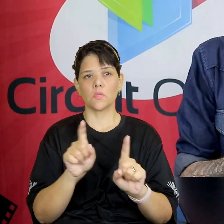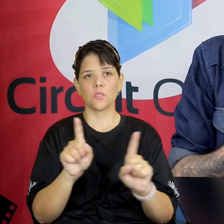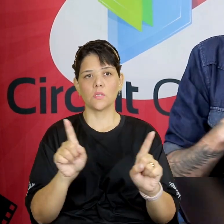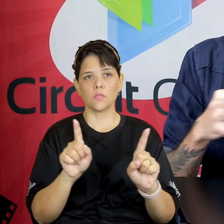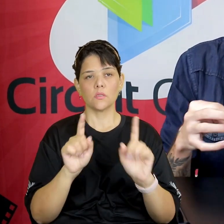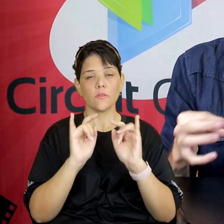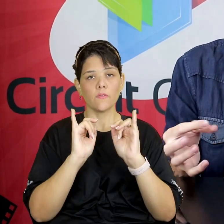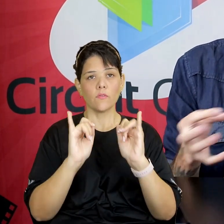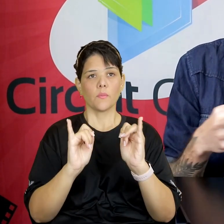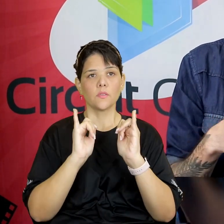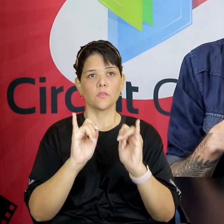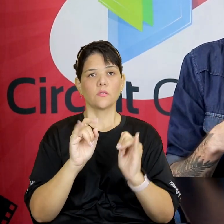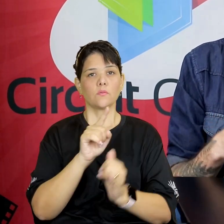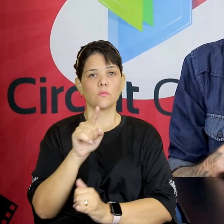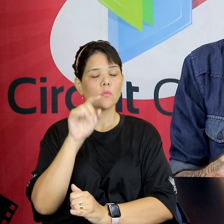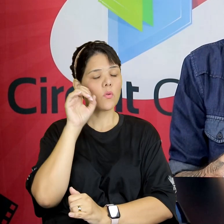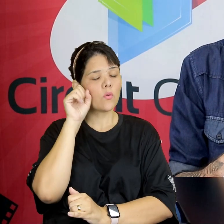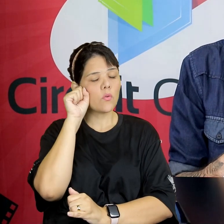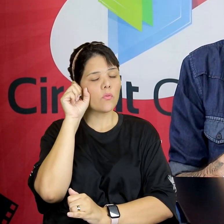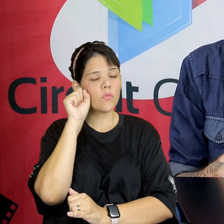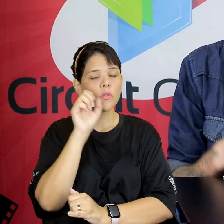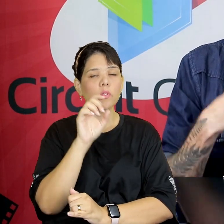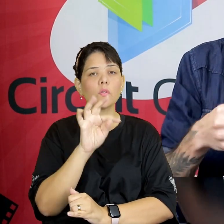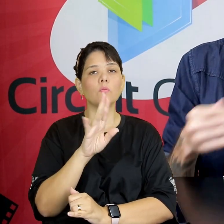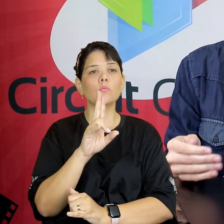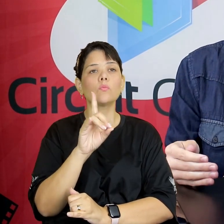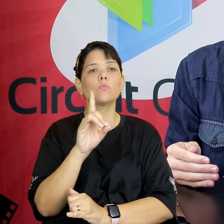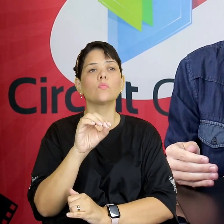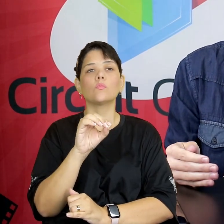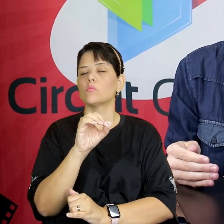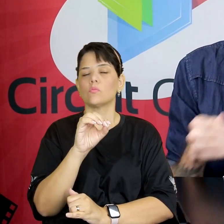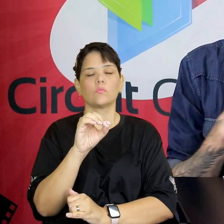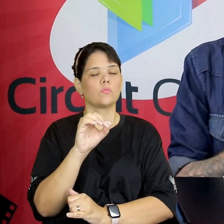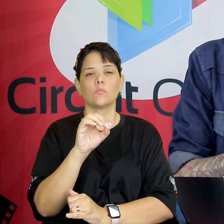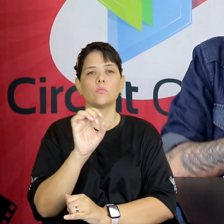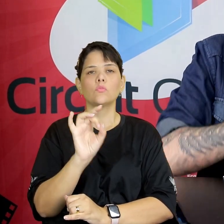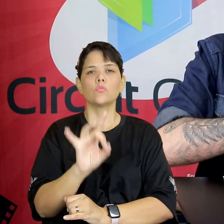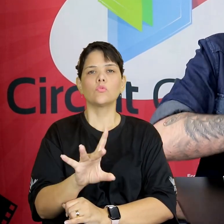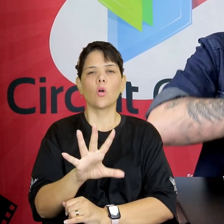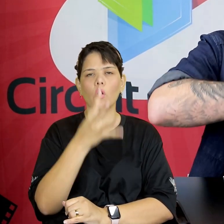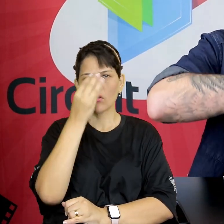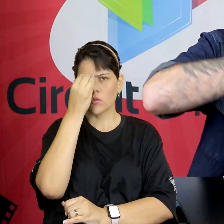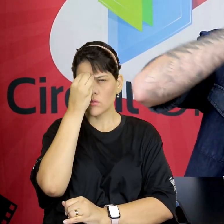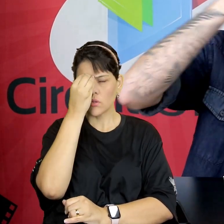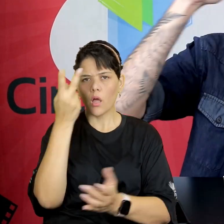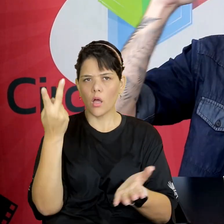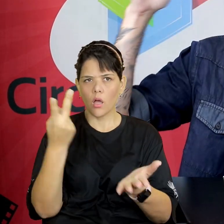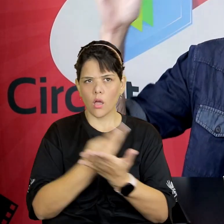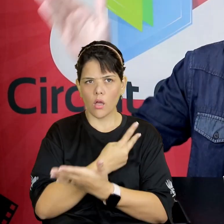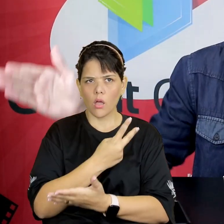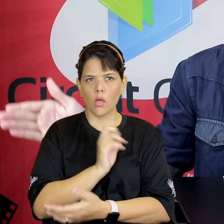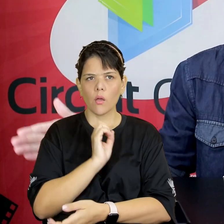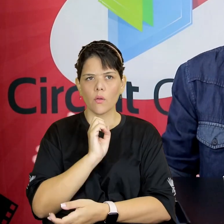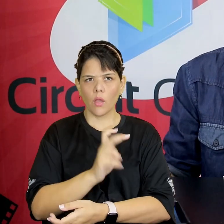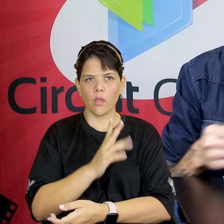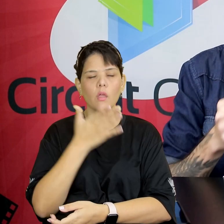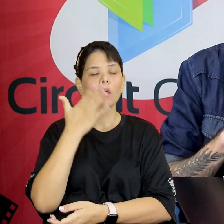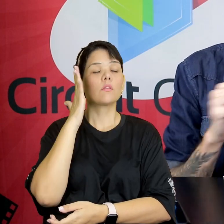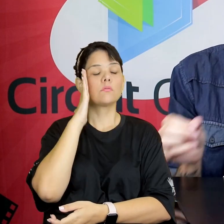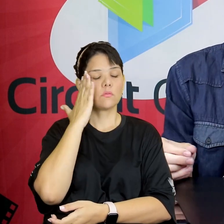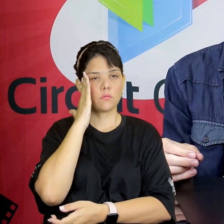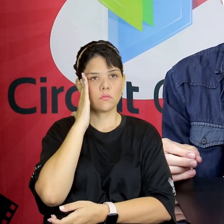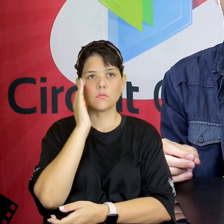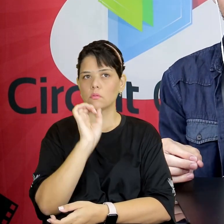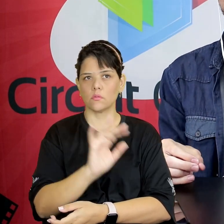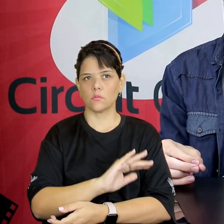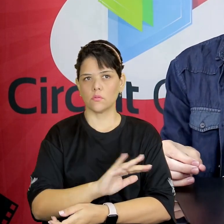não informação de ouvir, é uma informação meio que de entender o que aconteceu. Entendi que ele se esforçou muito, ele passou por muita coisa, beleza,